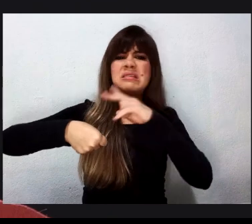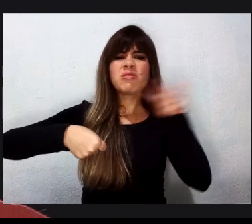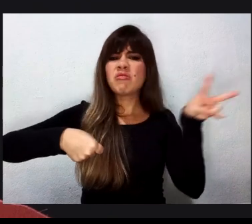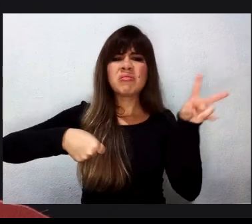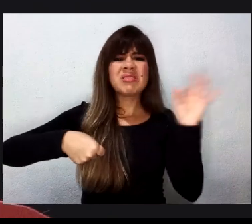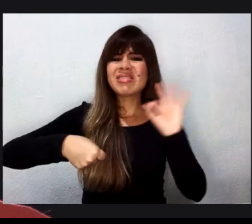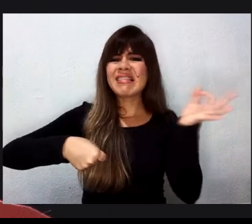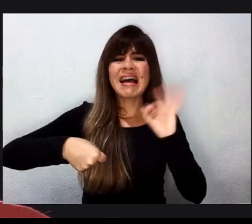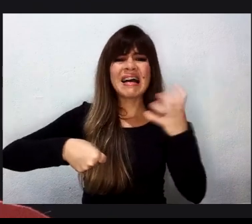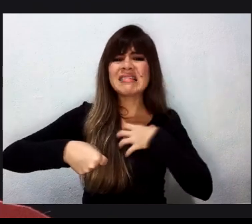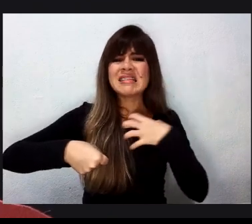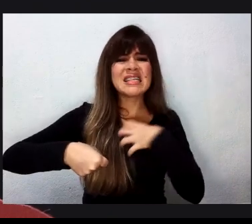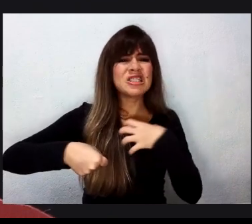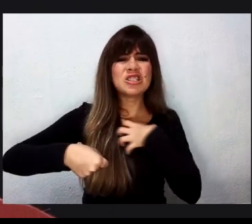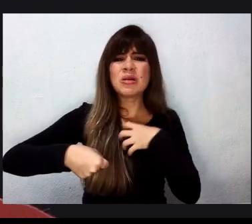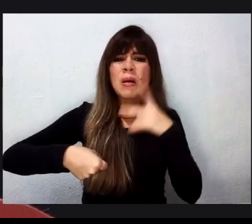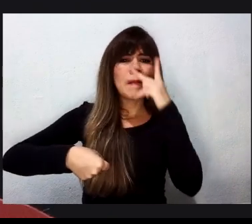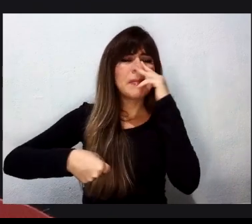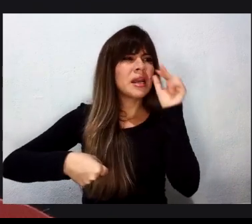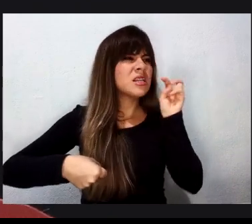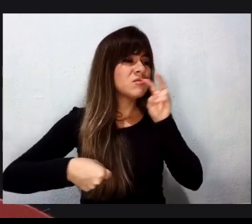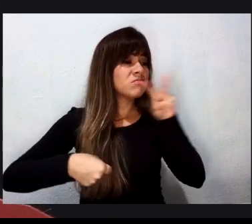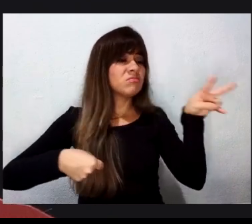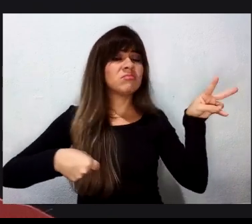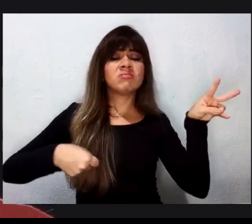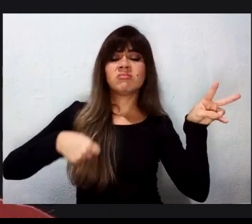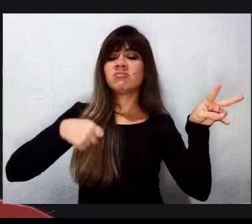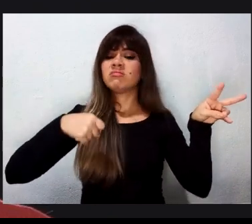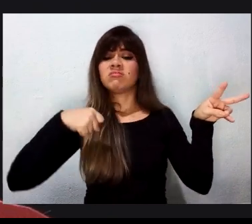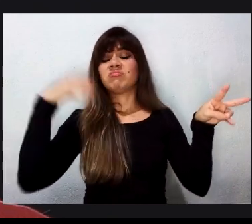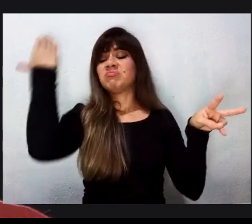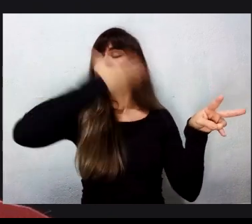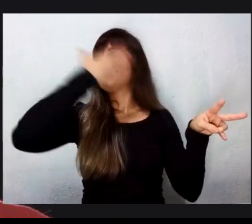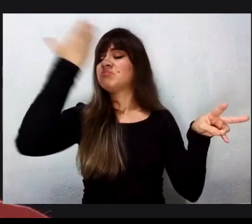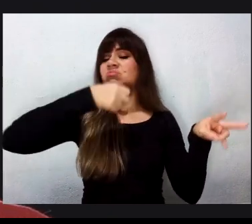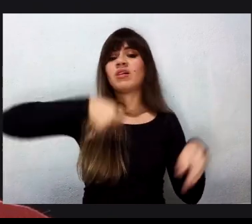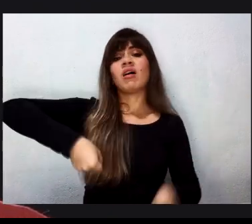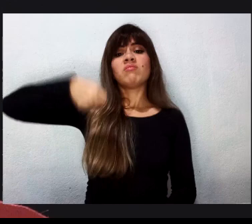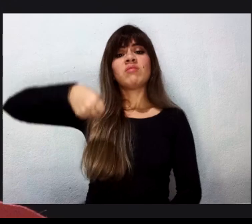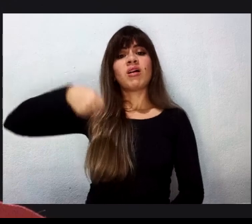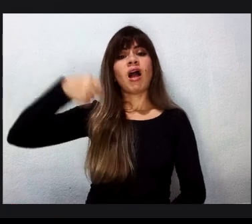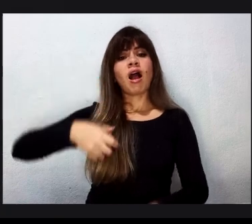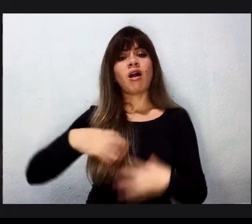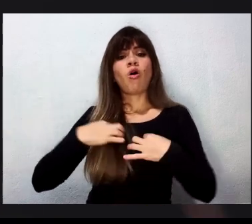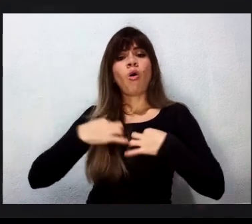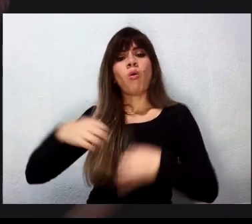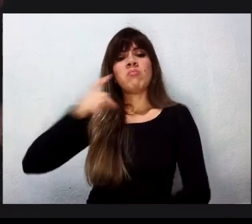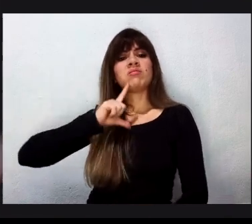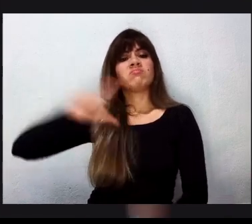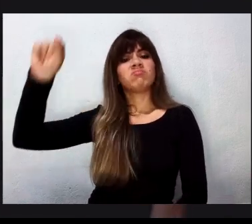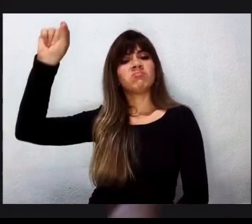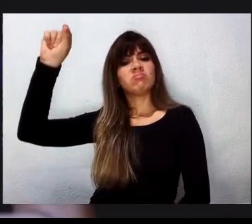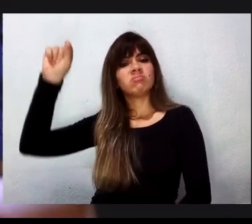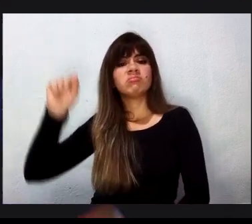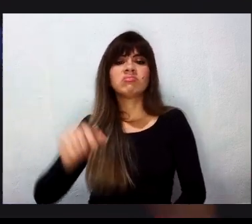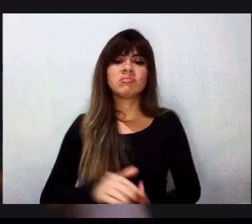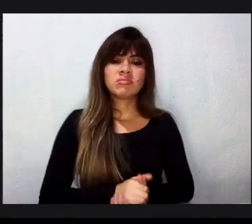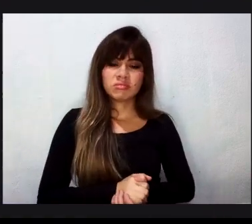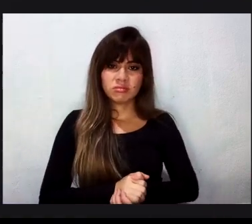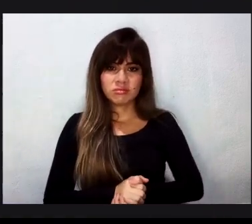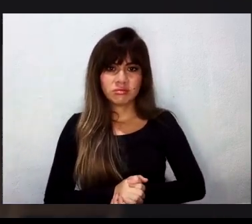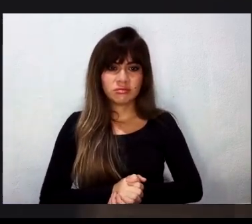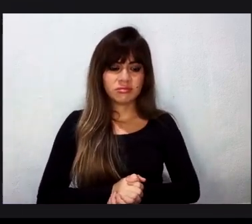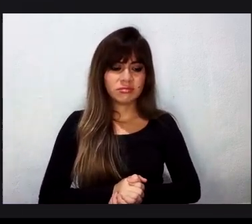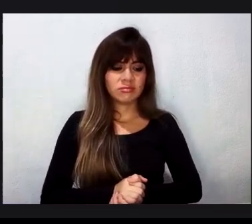como se nem tivesse me olhado. Era como se tivesse me atravessado com um olhar e não me visse. Cena de